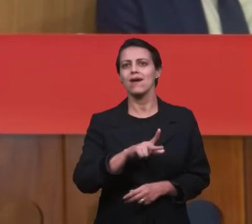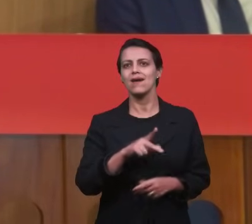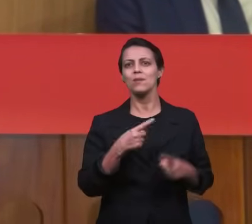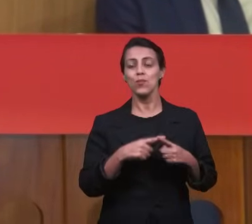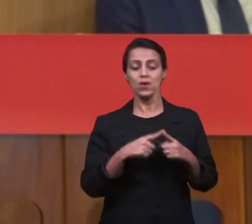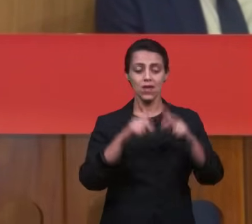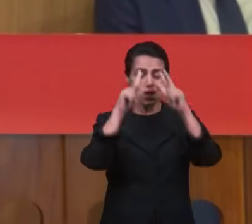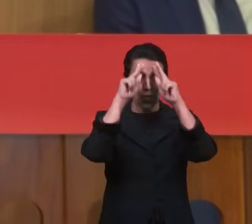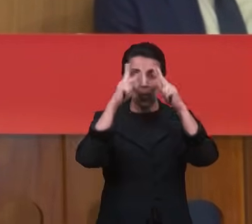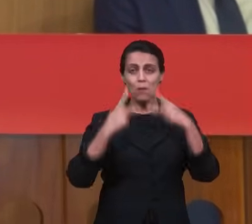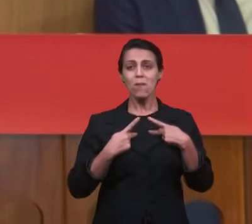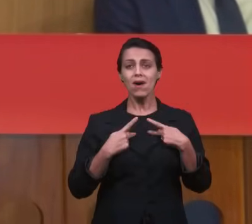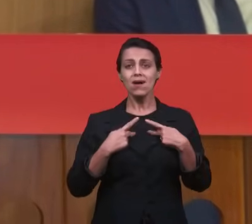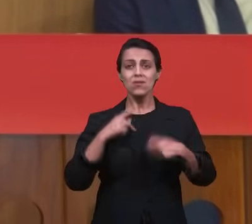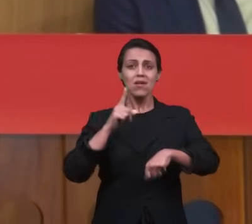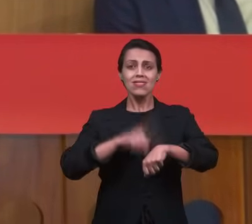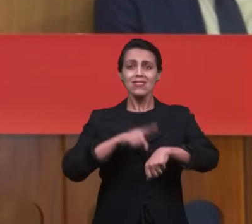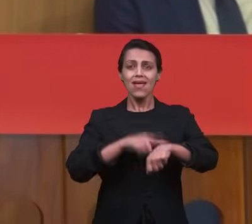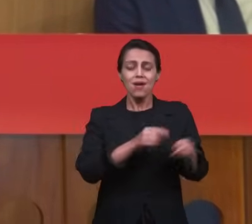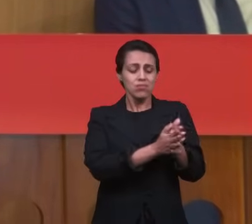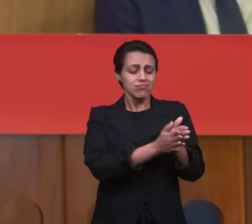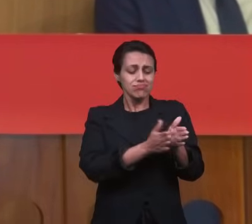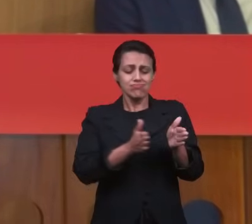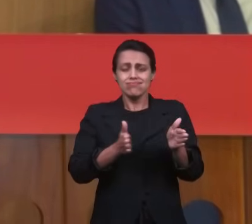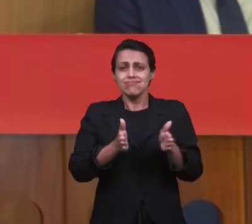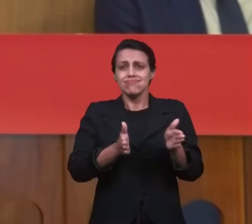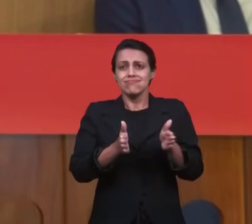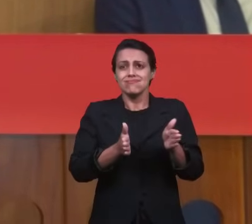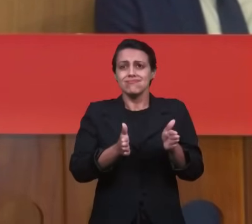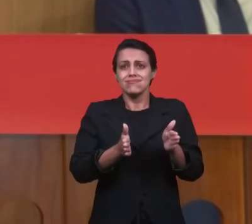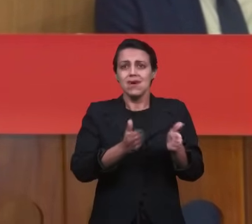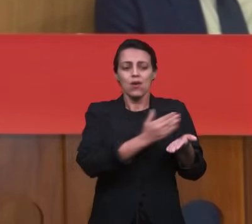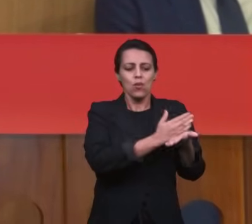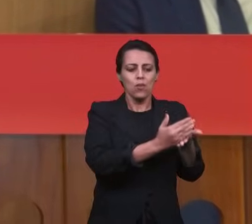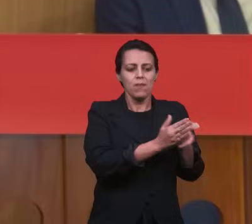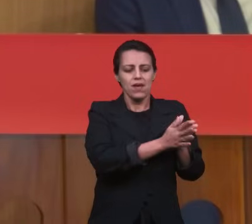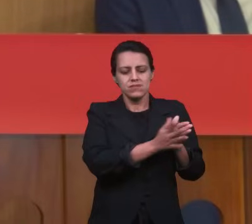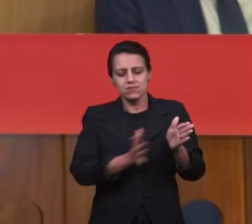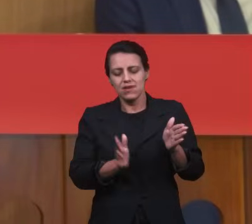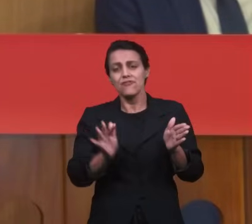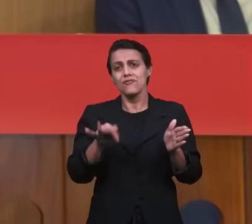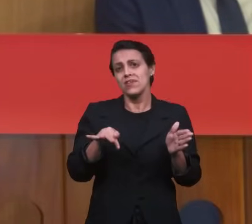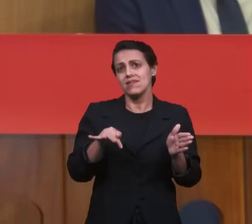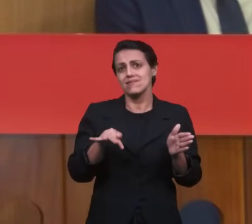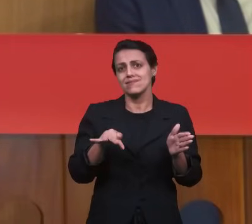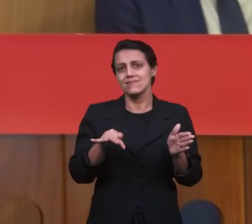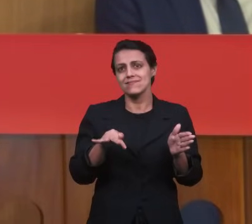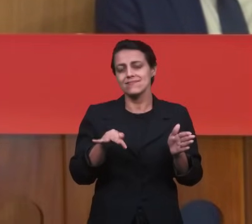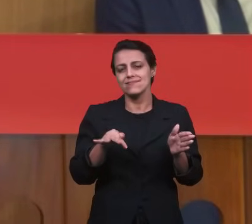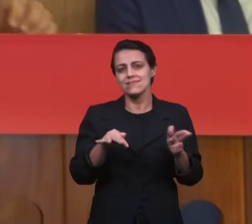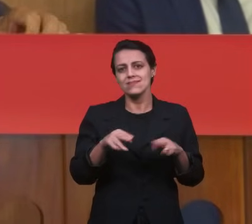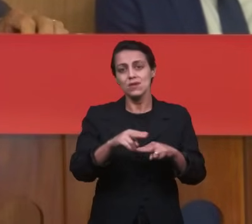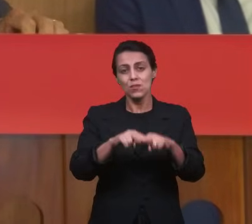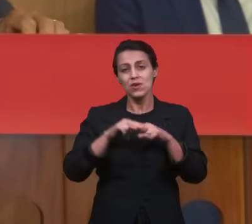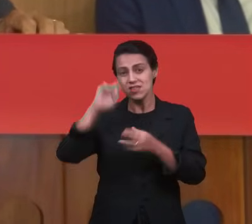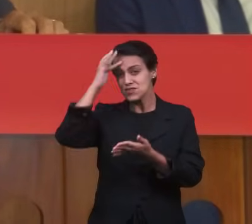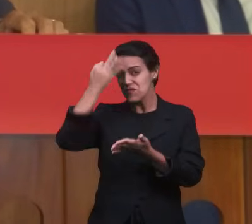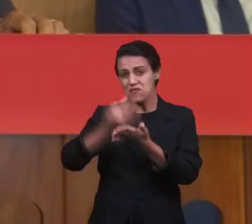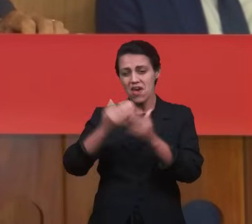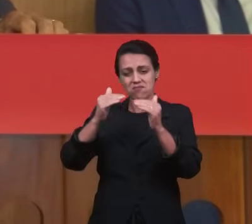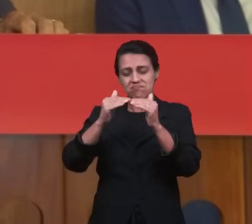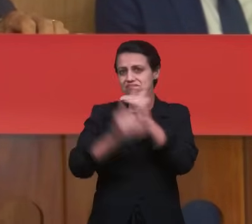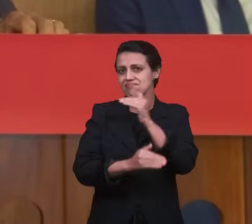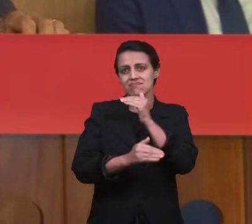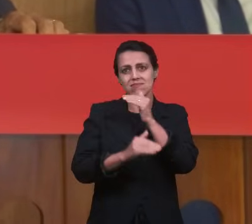Então, uma fé não pode estar baseada numa concepção humana. Então, a fé, diz a Bíblia,